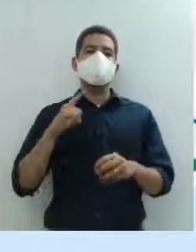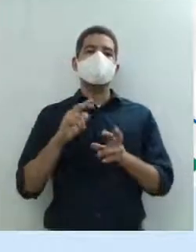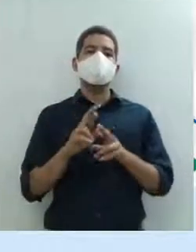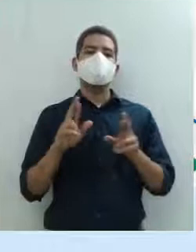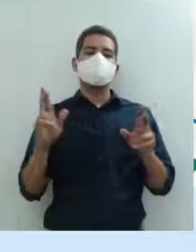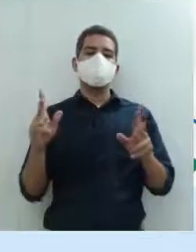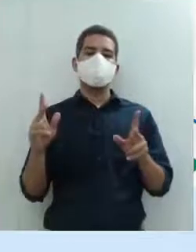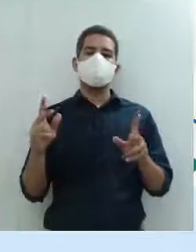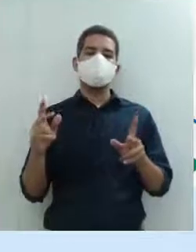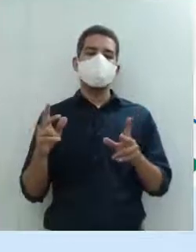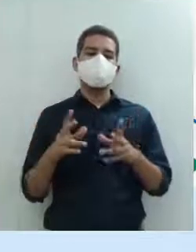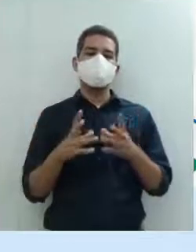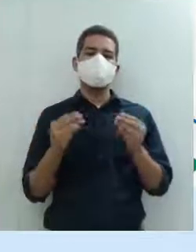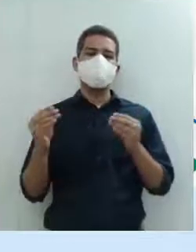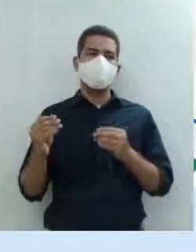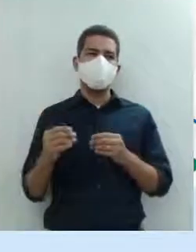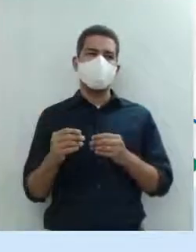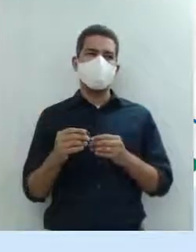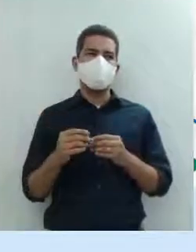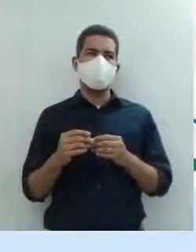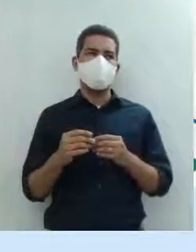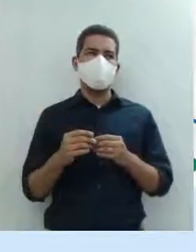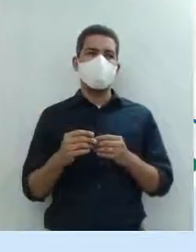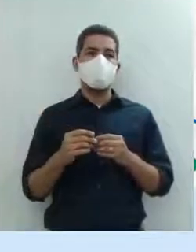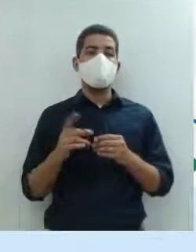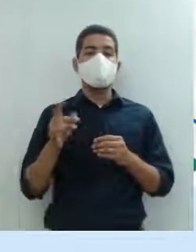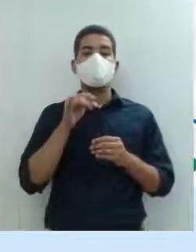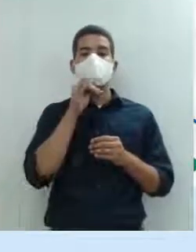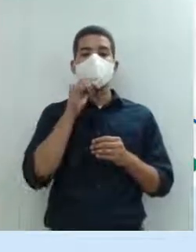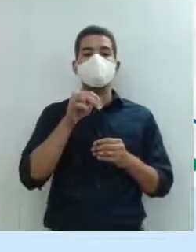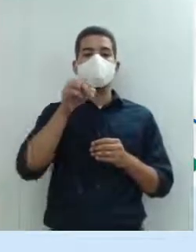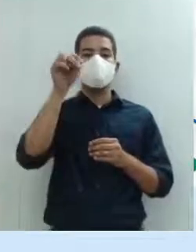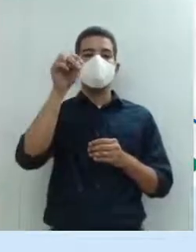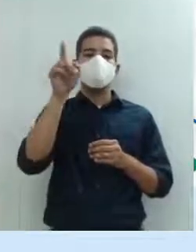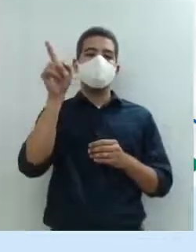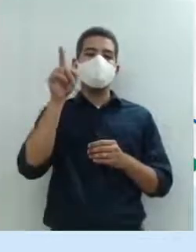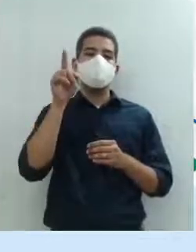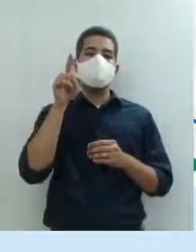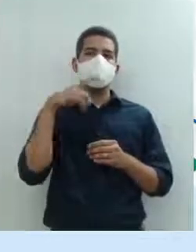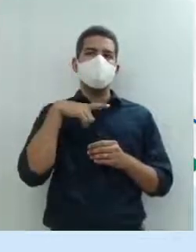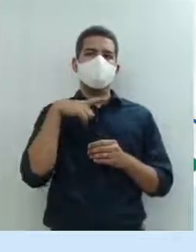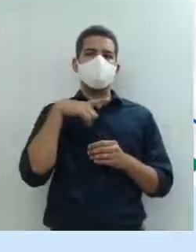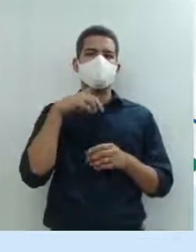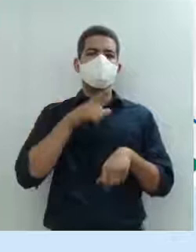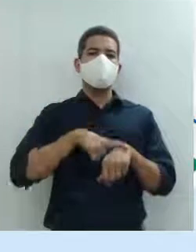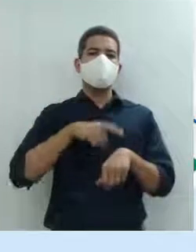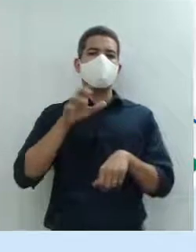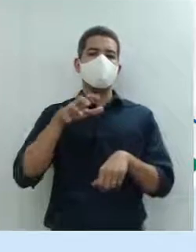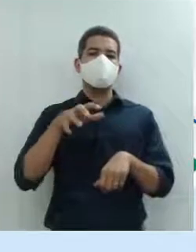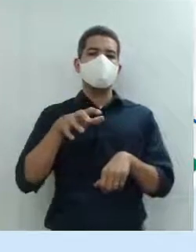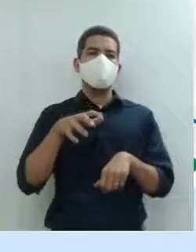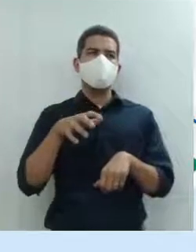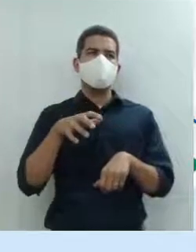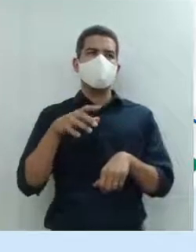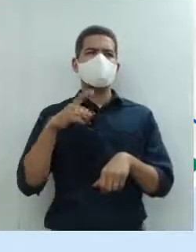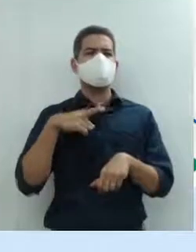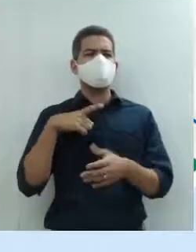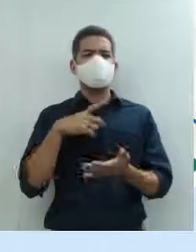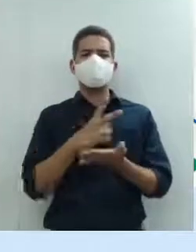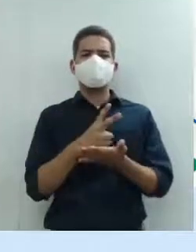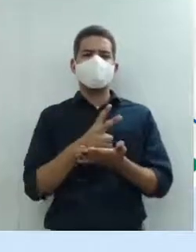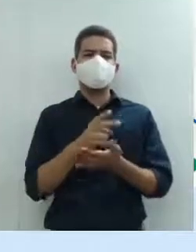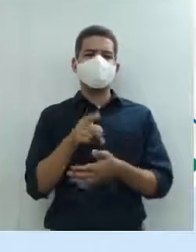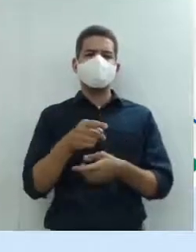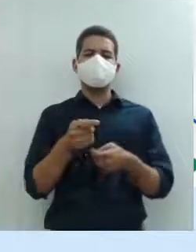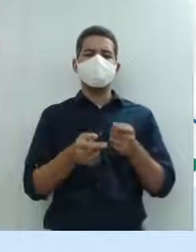né? Você lá na região norte consegue até dizer de que horas vai chover, lugar que chove todos os dias. Como funciona essa dinâmica, de onde